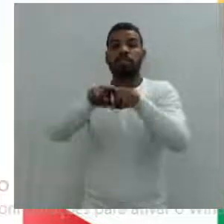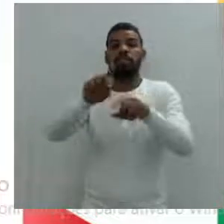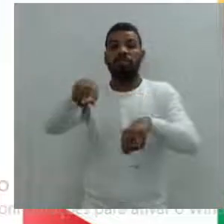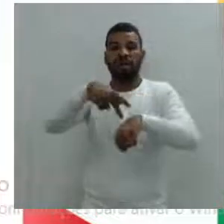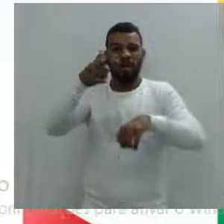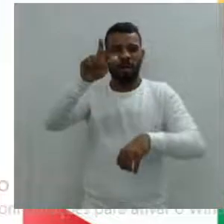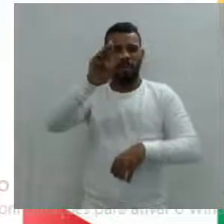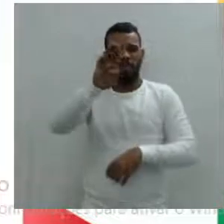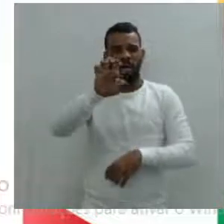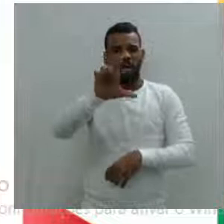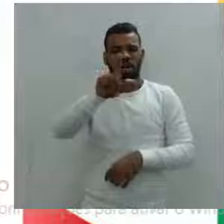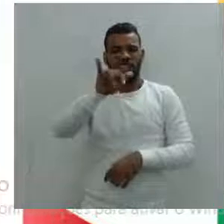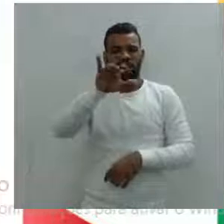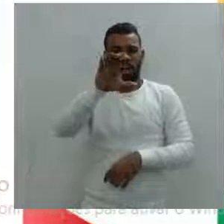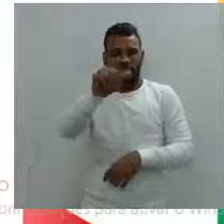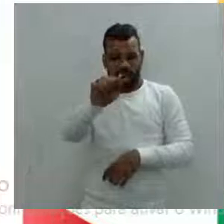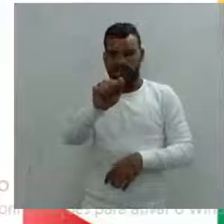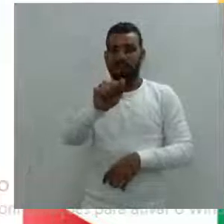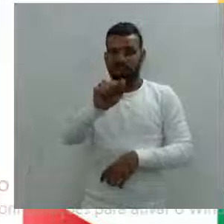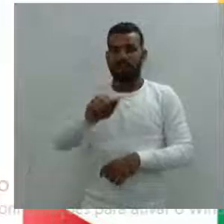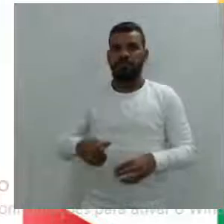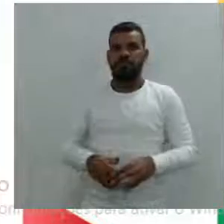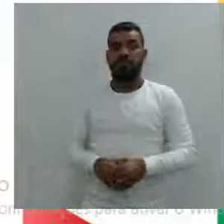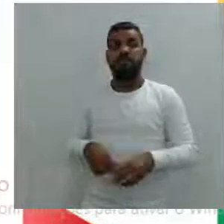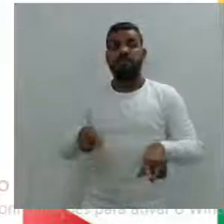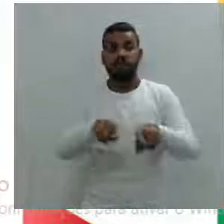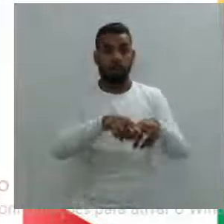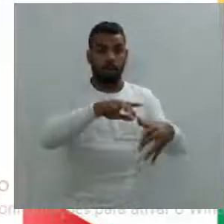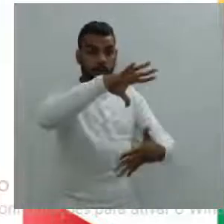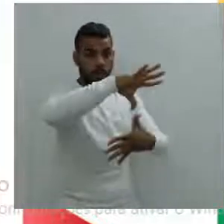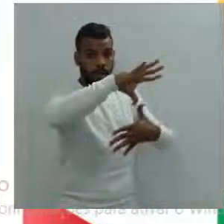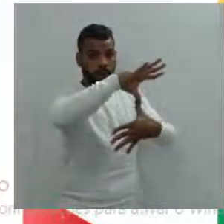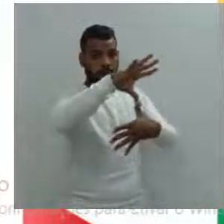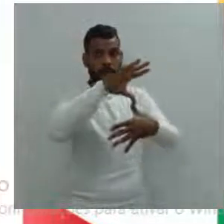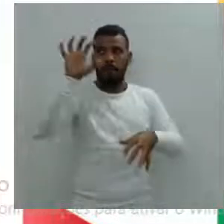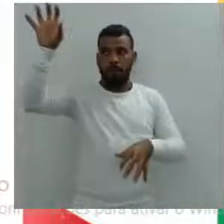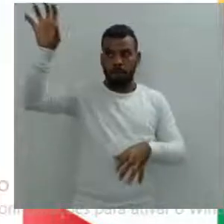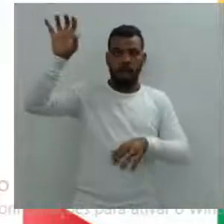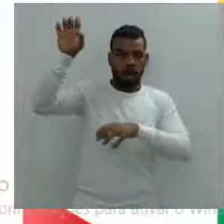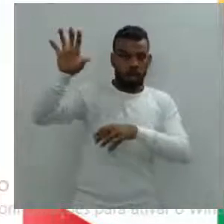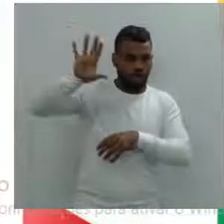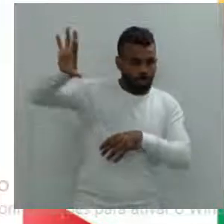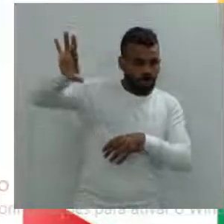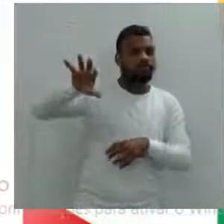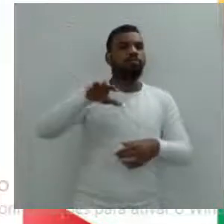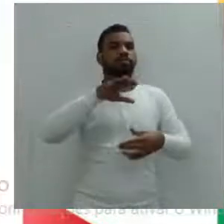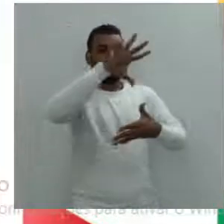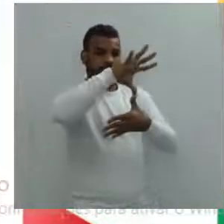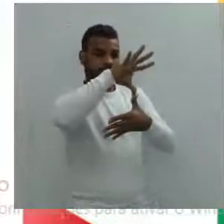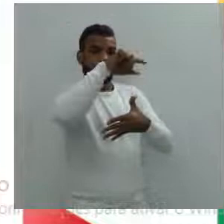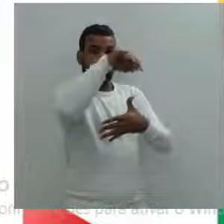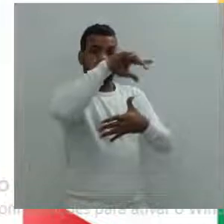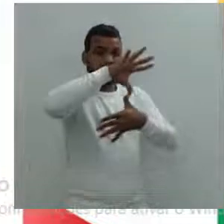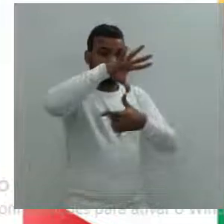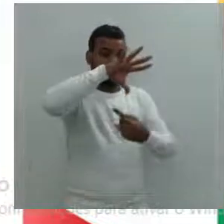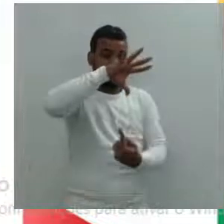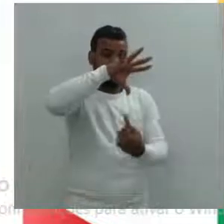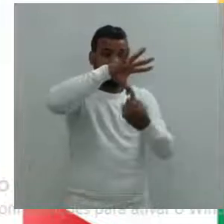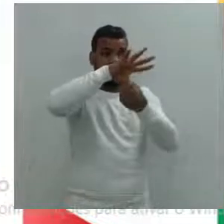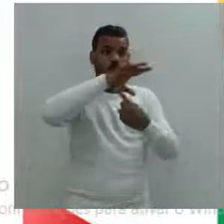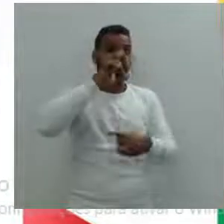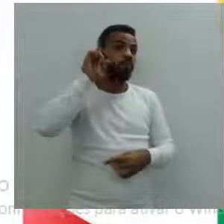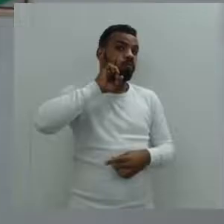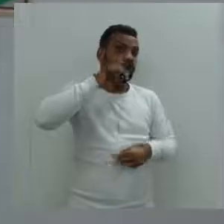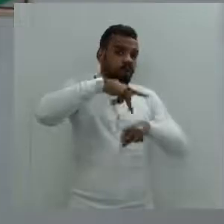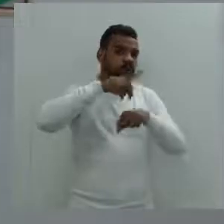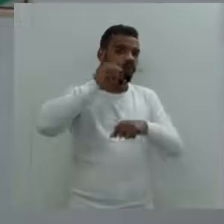né? E na América, no continente americano, vai começar a industrialização dos Estados Unidos e vai